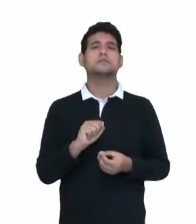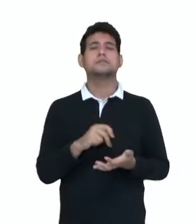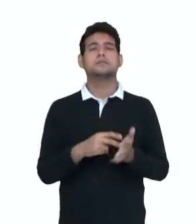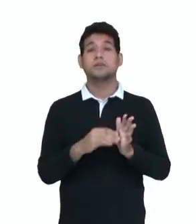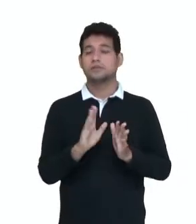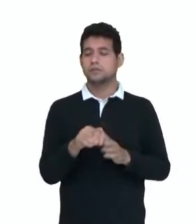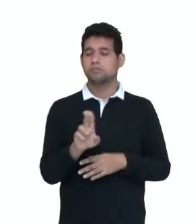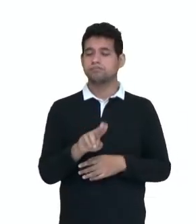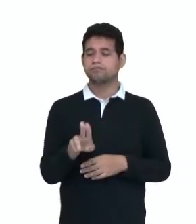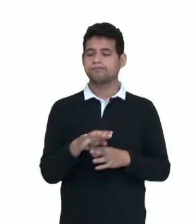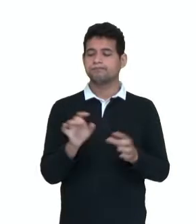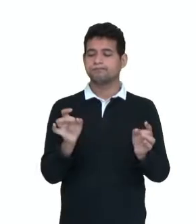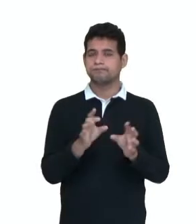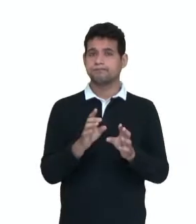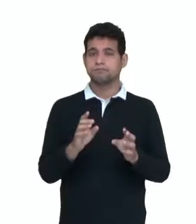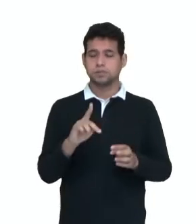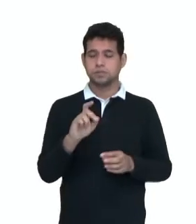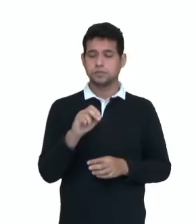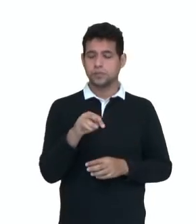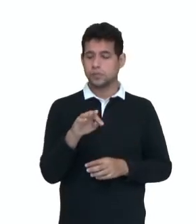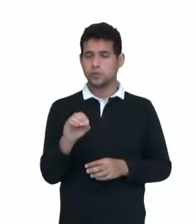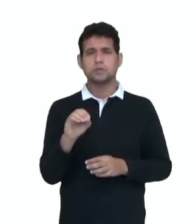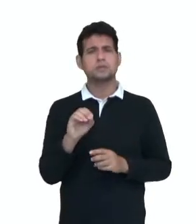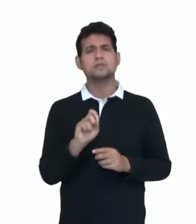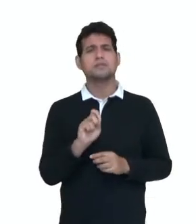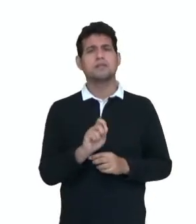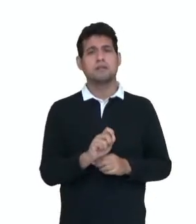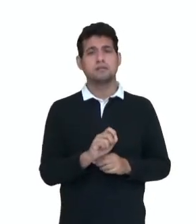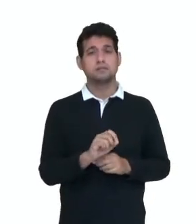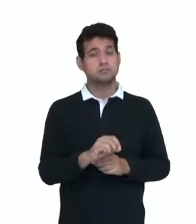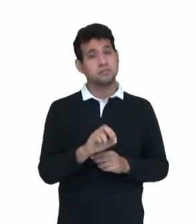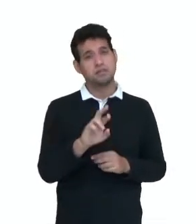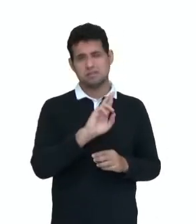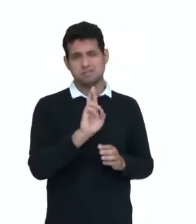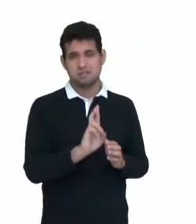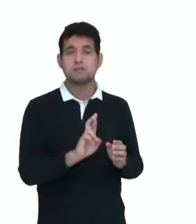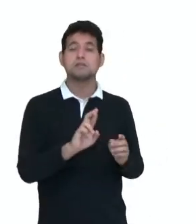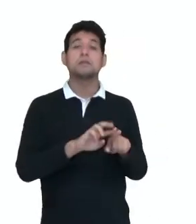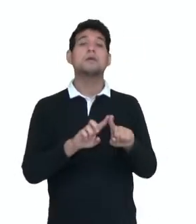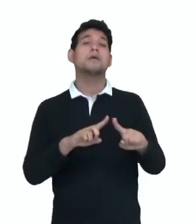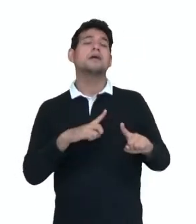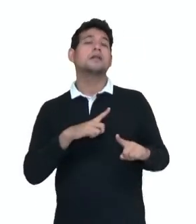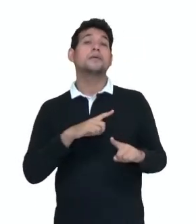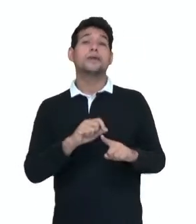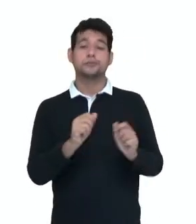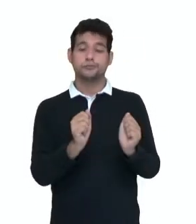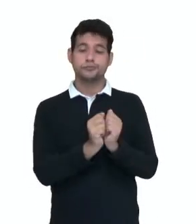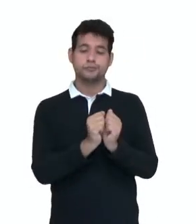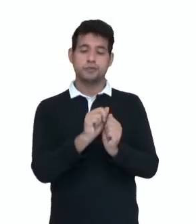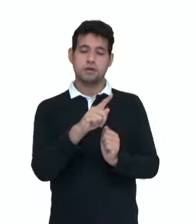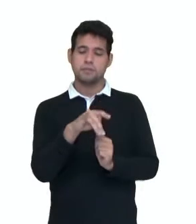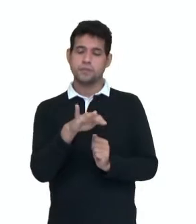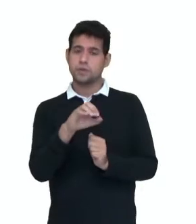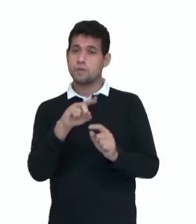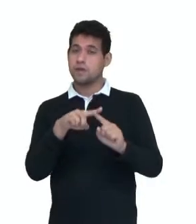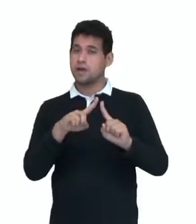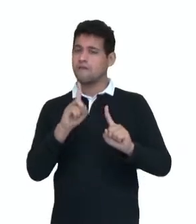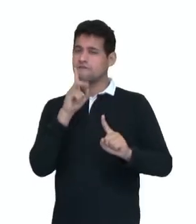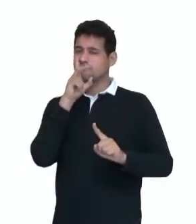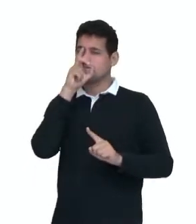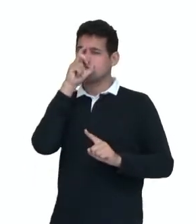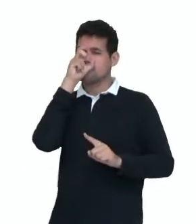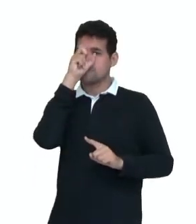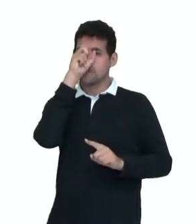é aplicada entre o ponto de resistência, né, e o ponto de apoio. Então, a força potente, ela